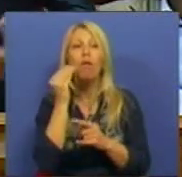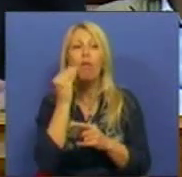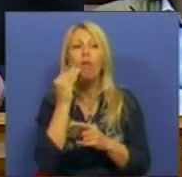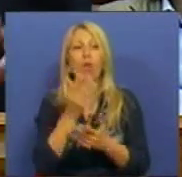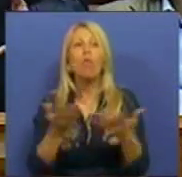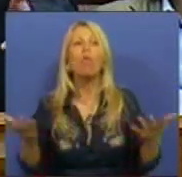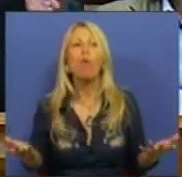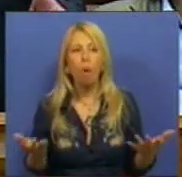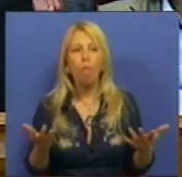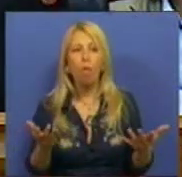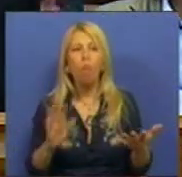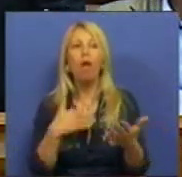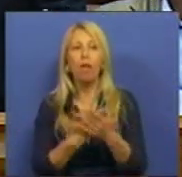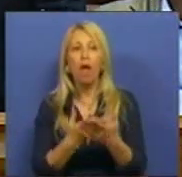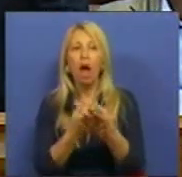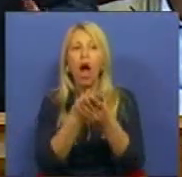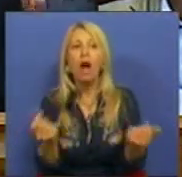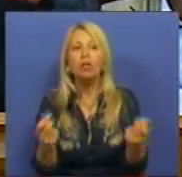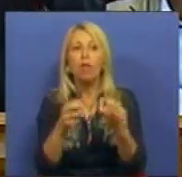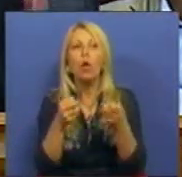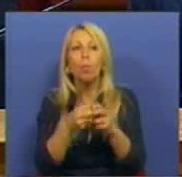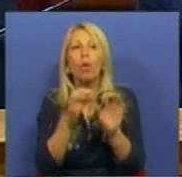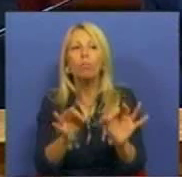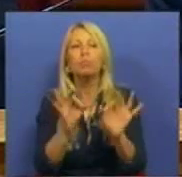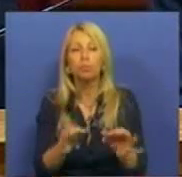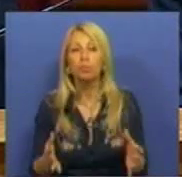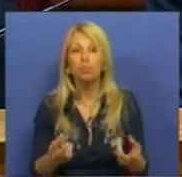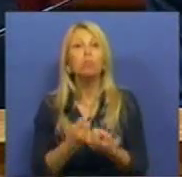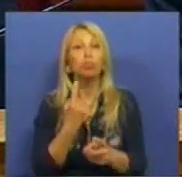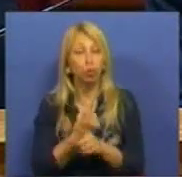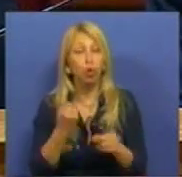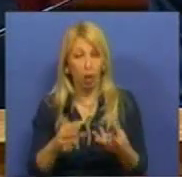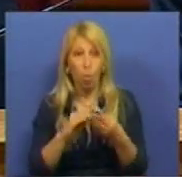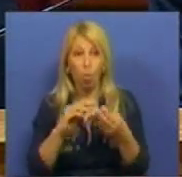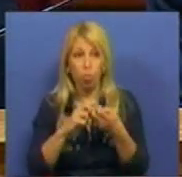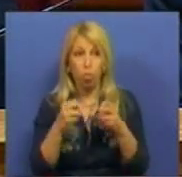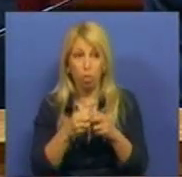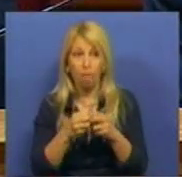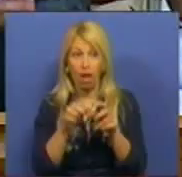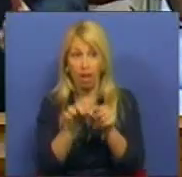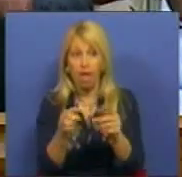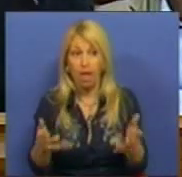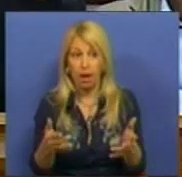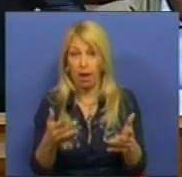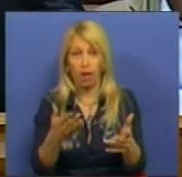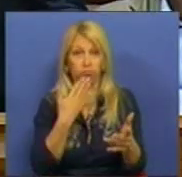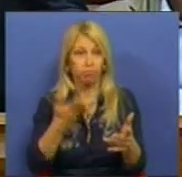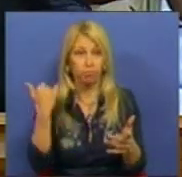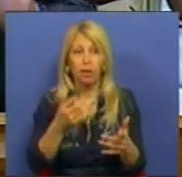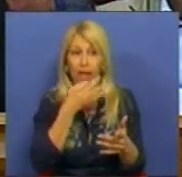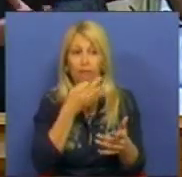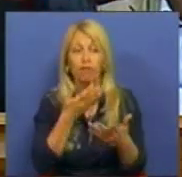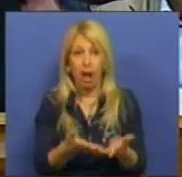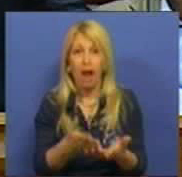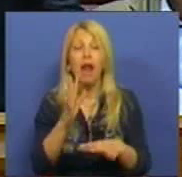vai atacar o problema de fundo. E o problema de fundo que aqui não quis abordar é o da revalorização